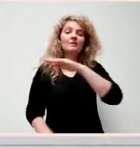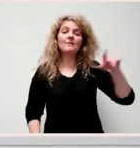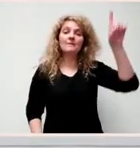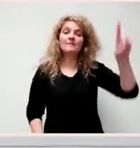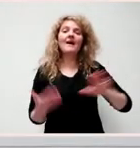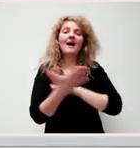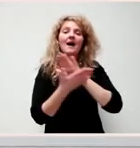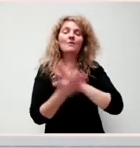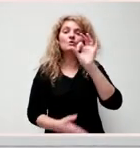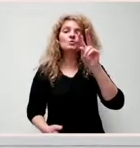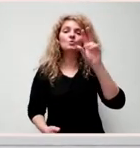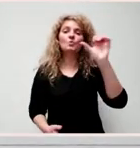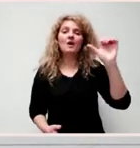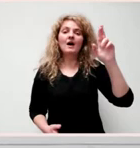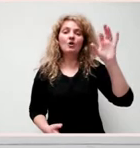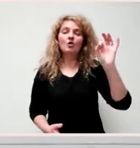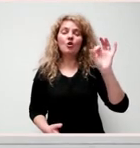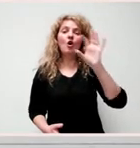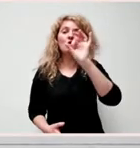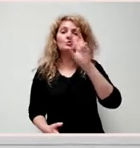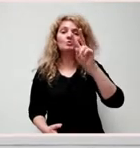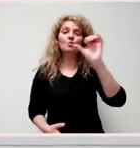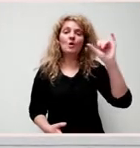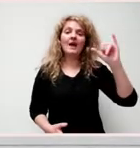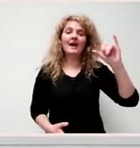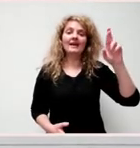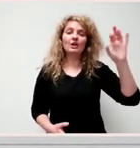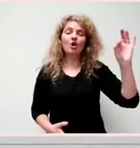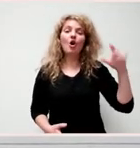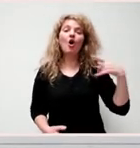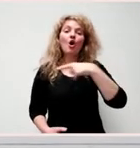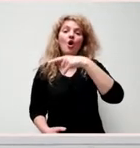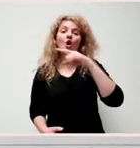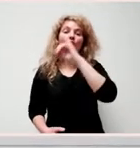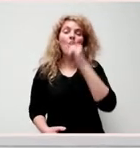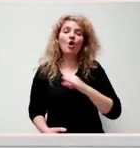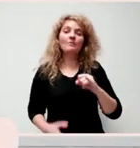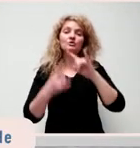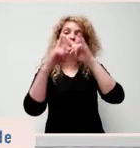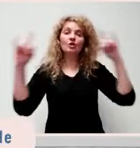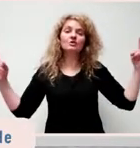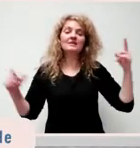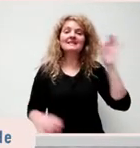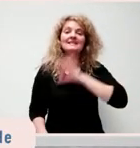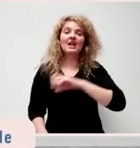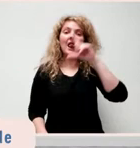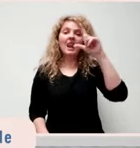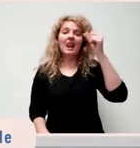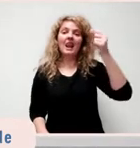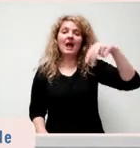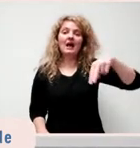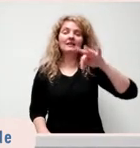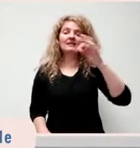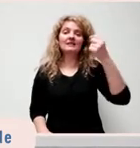sexto edificio. Falamos de Suero ou Sueiro Gómez de Soutomaior, señor de Lantaño e Rianxo, pertencente a unha